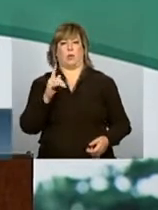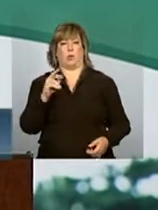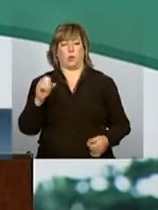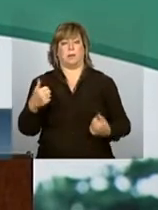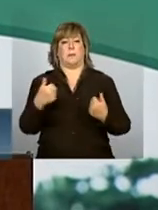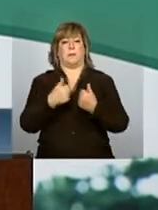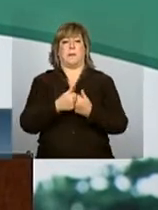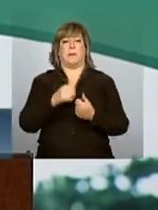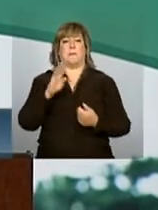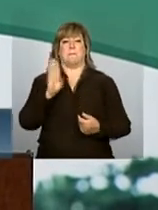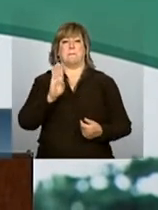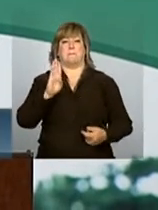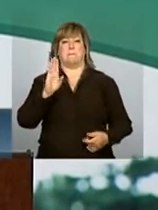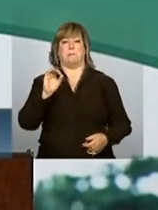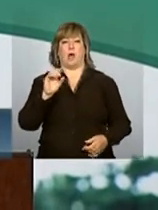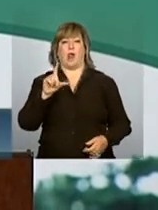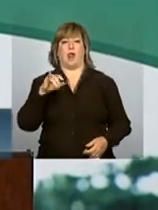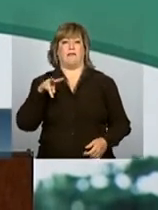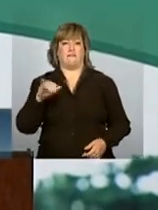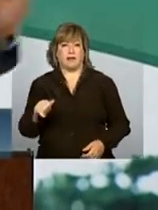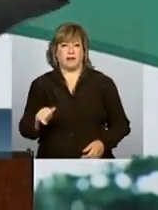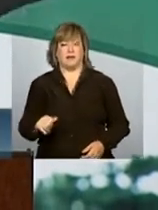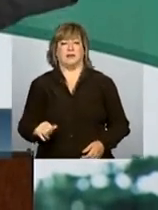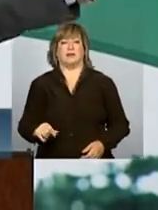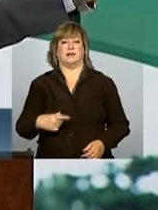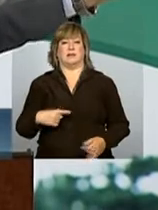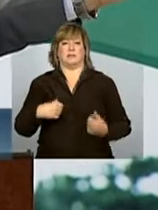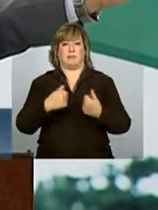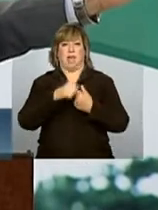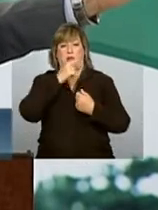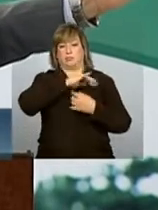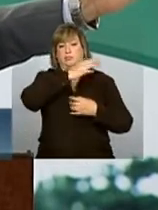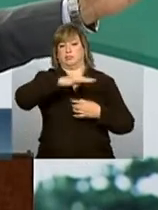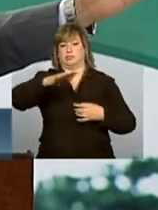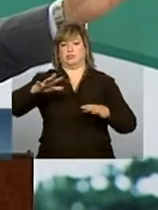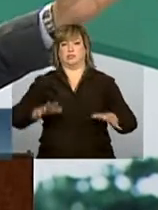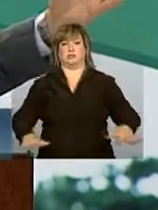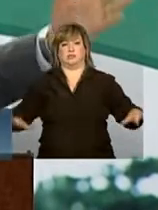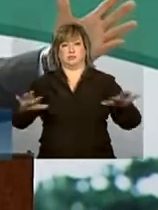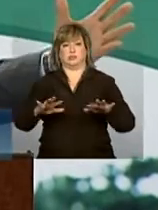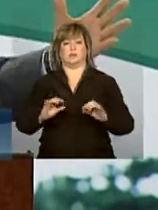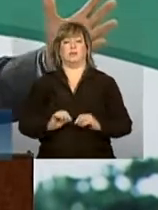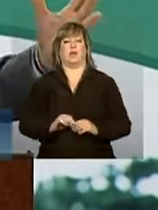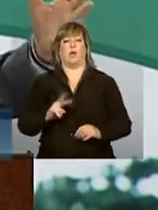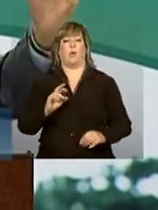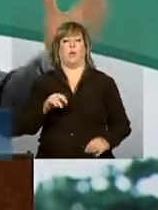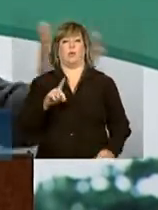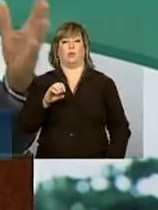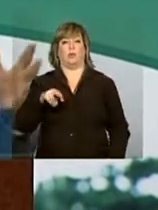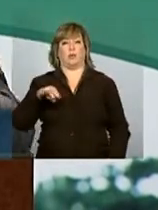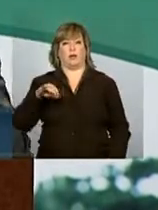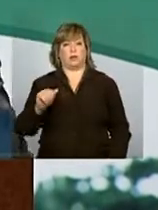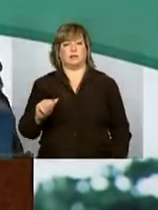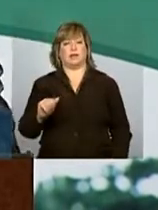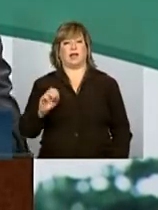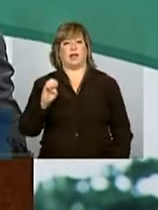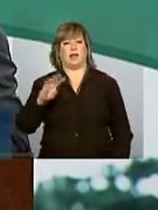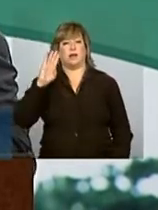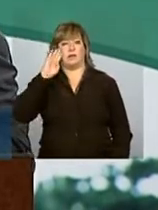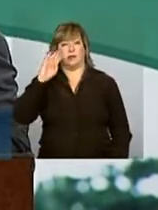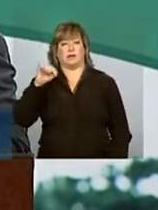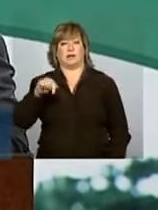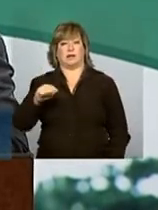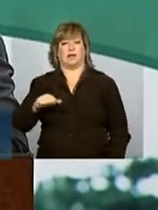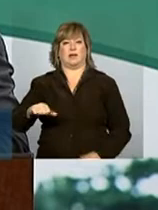na Bolívia, um braço do Pacífico e um braço do Atlântico. O Rondônia é o coração da